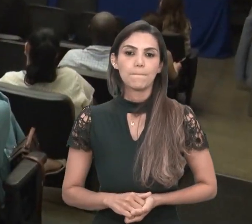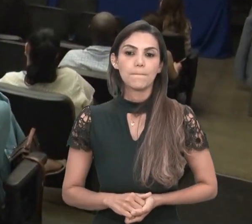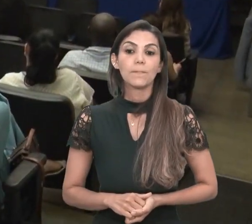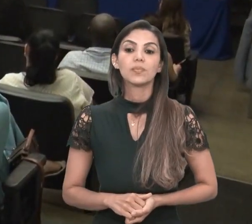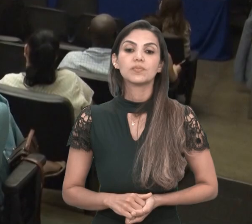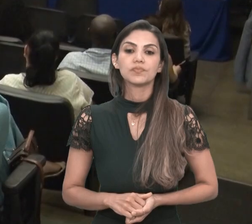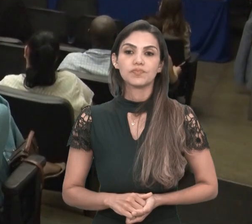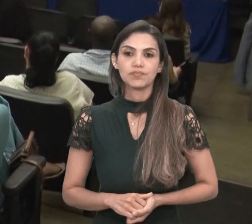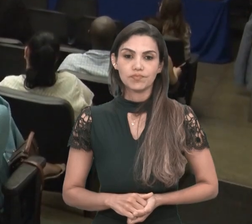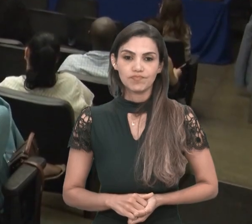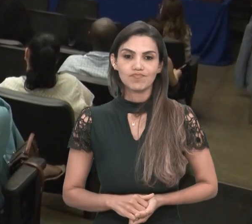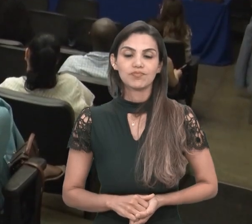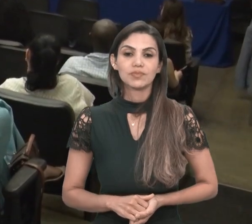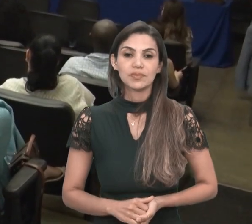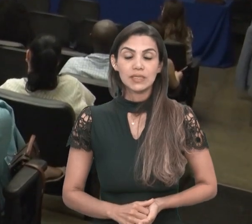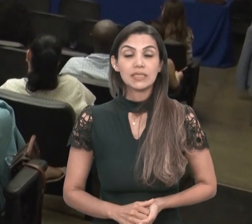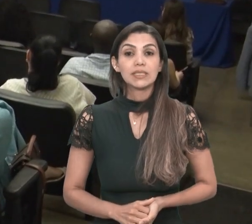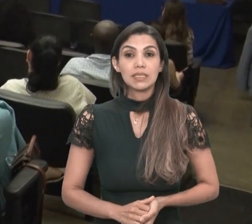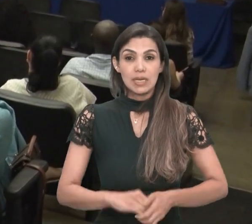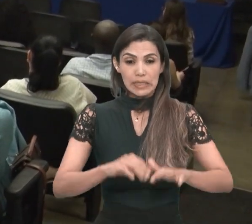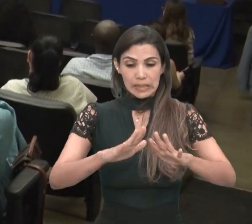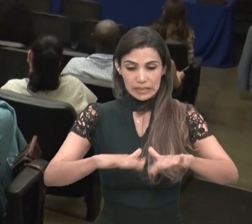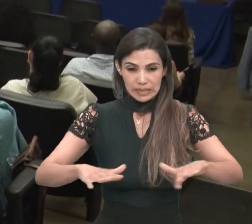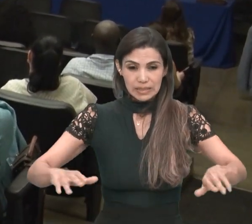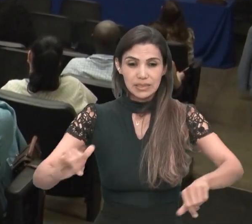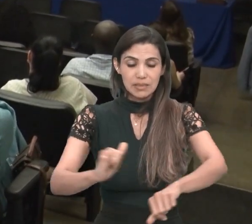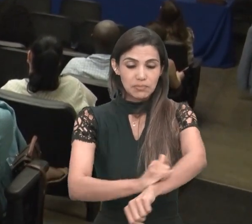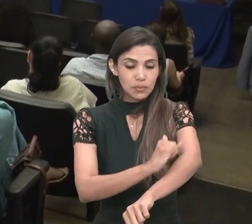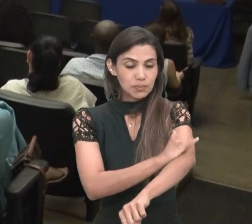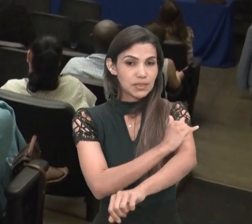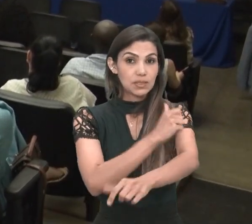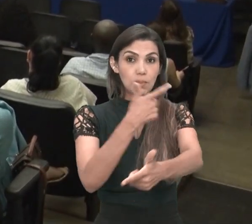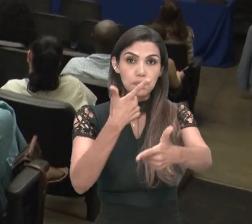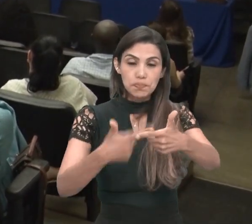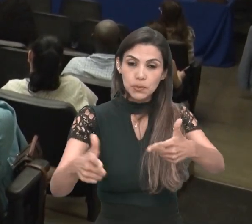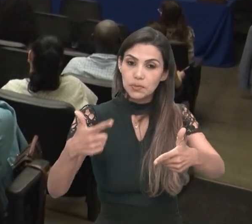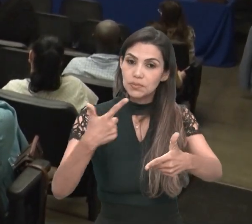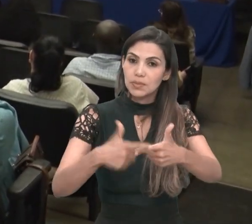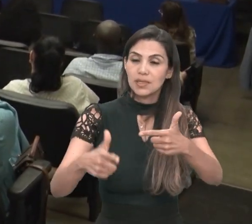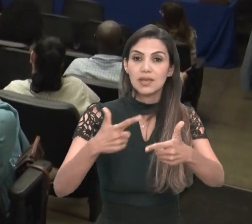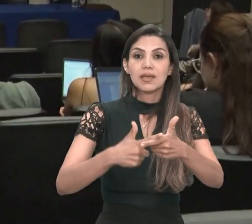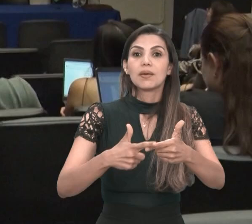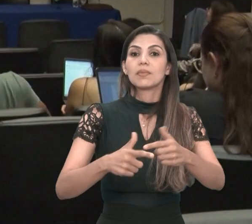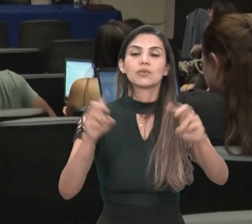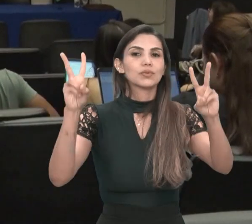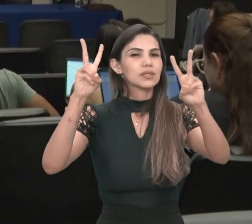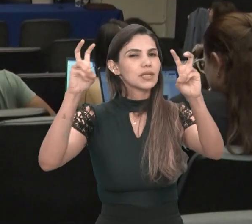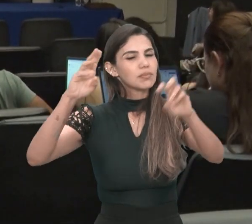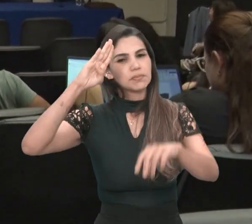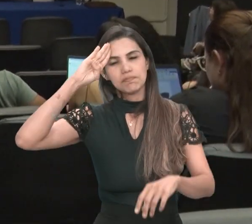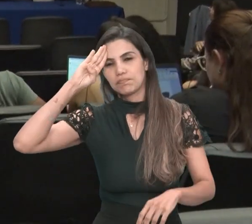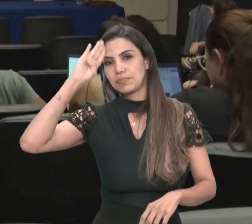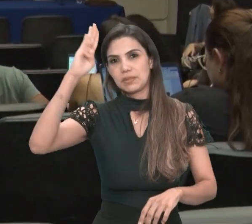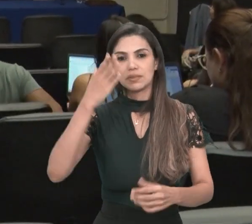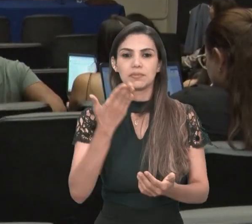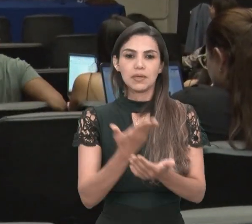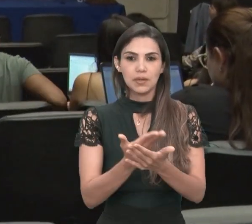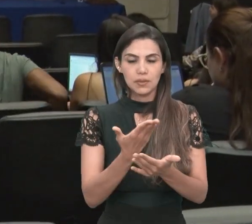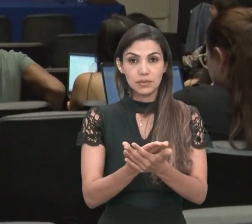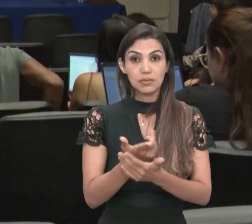A problemática da obesidade infantil é o ponto principal das aulas. Segundo o professor,